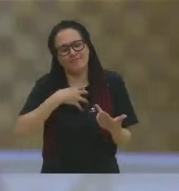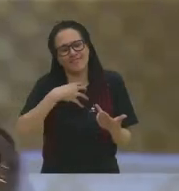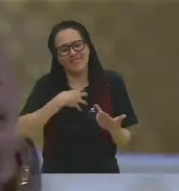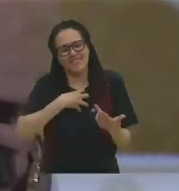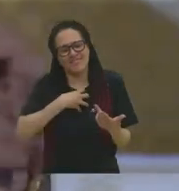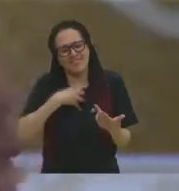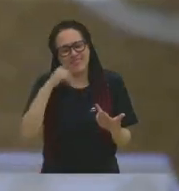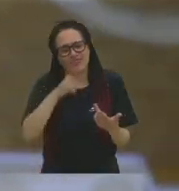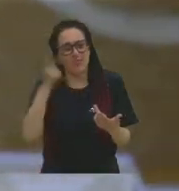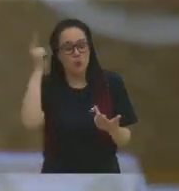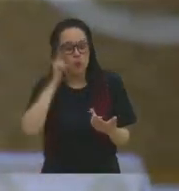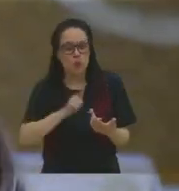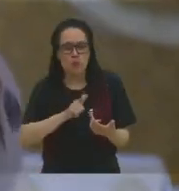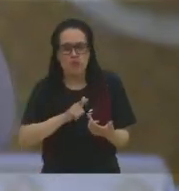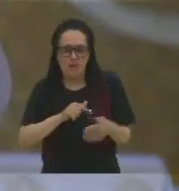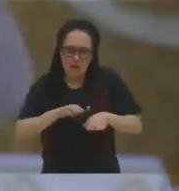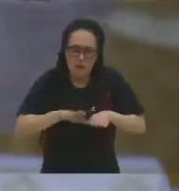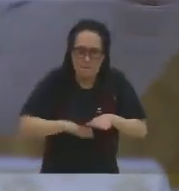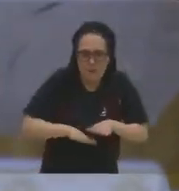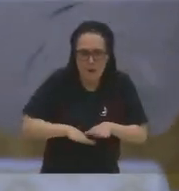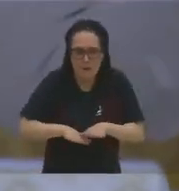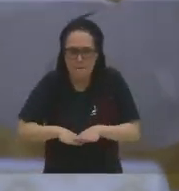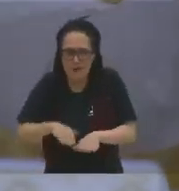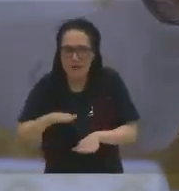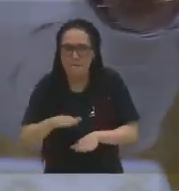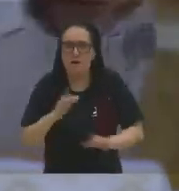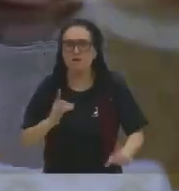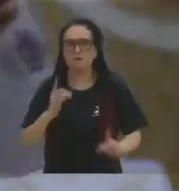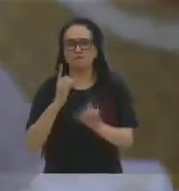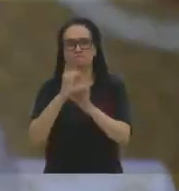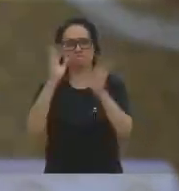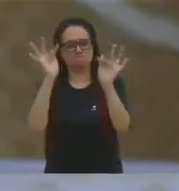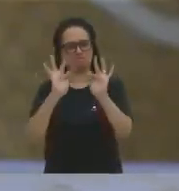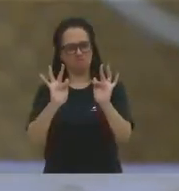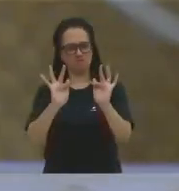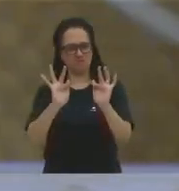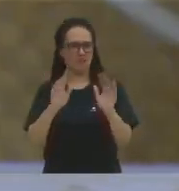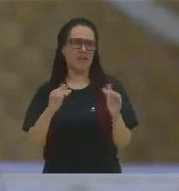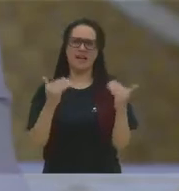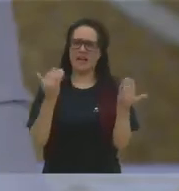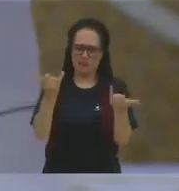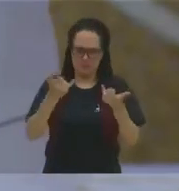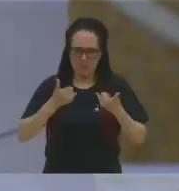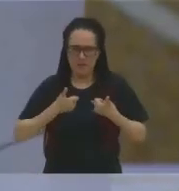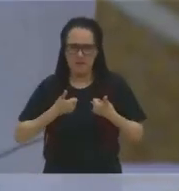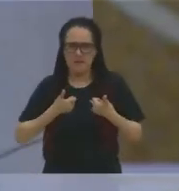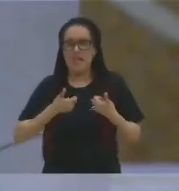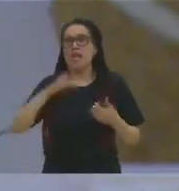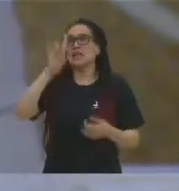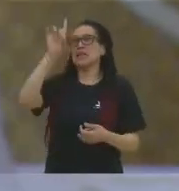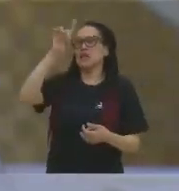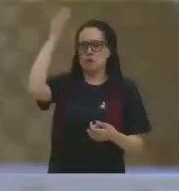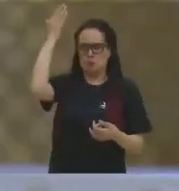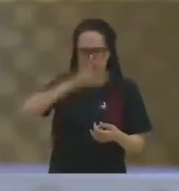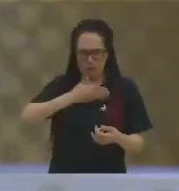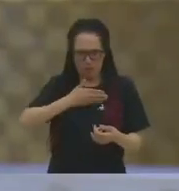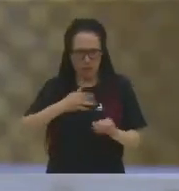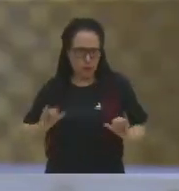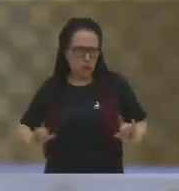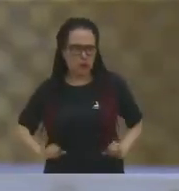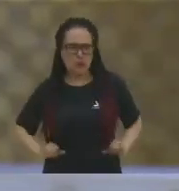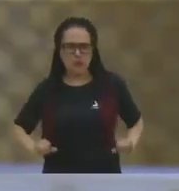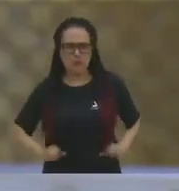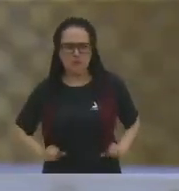para que você seja feliz. Porque não vem me dizer: ah, Deus está me provando com esse sofrimento. Grande